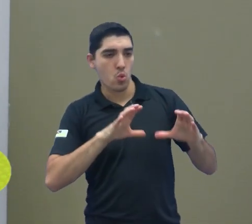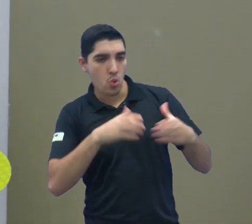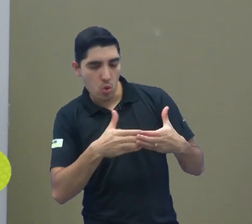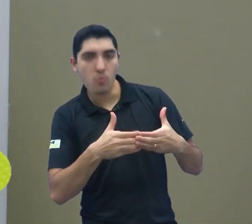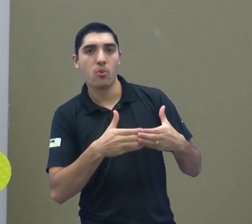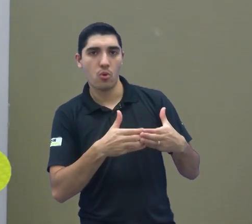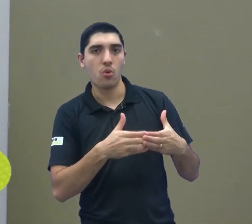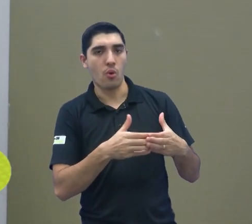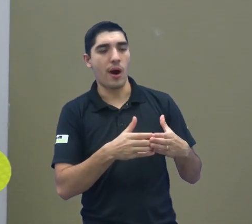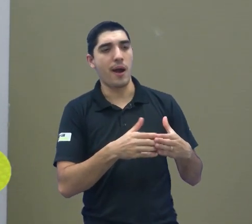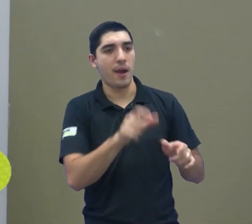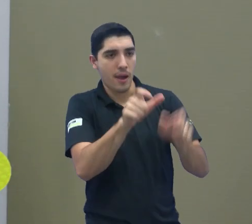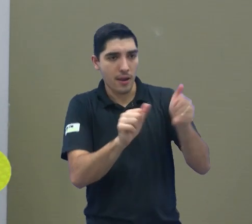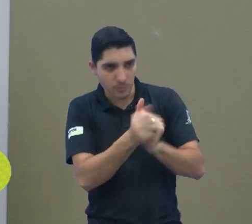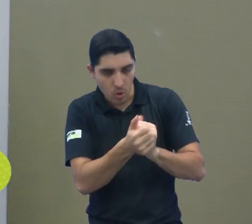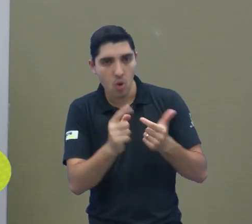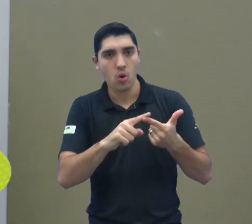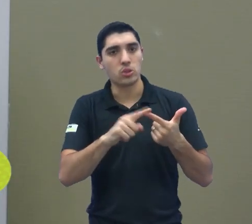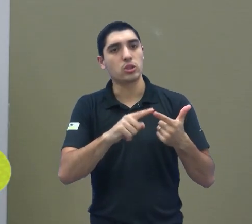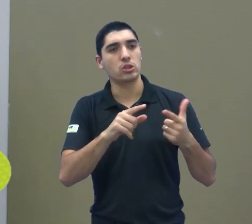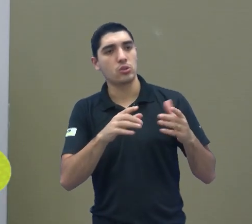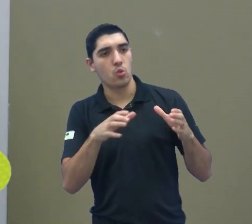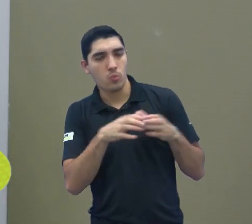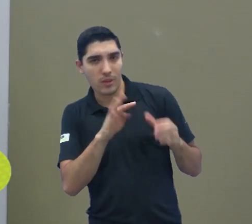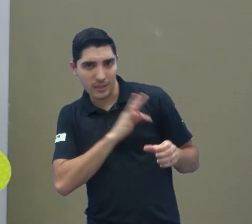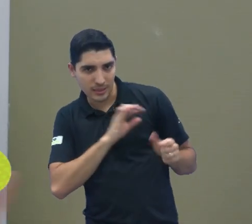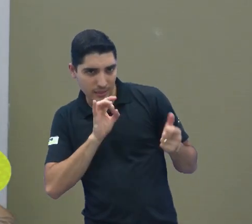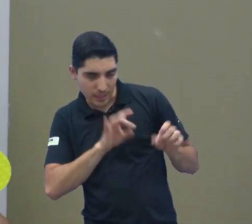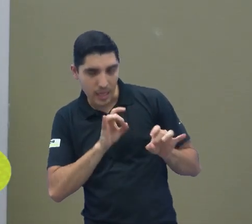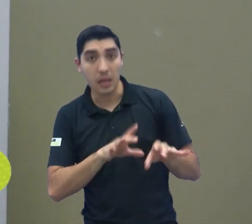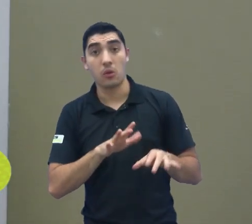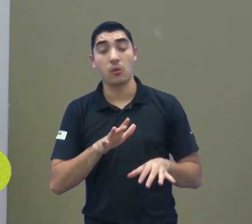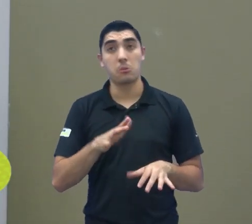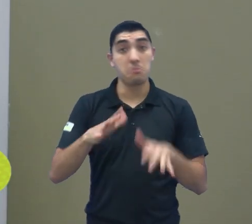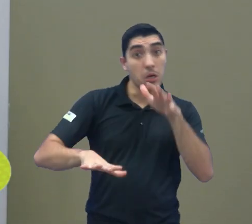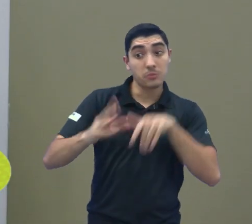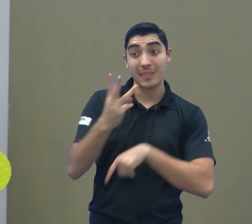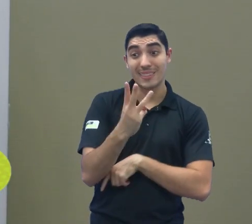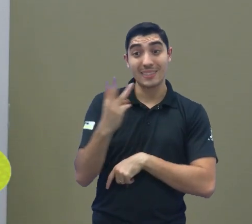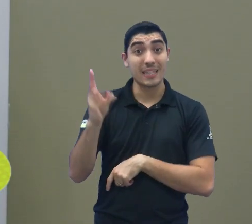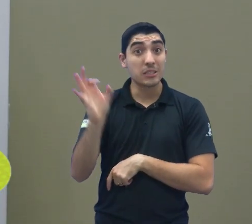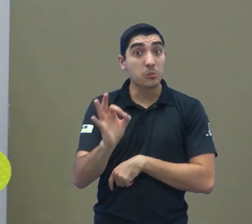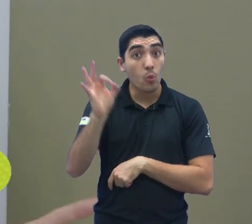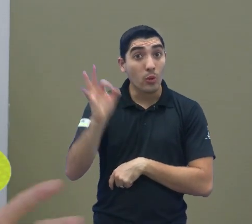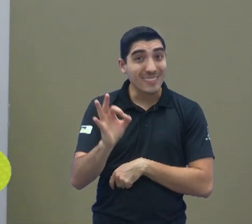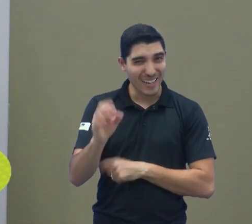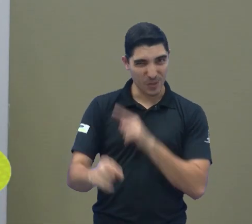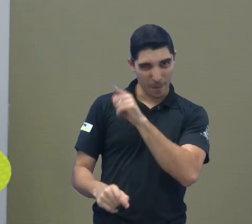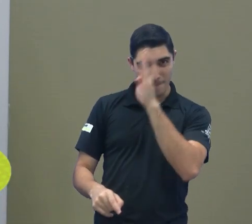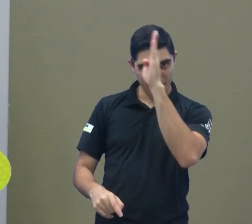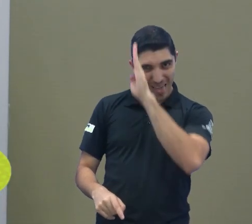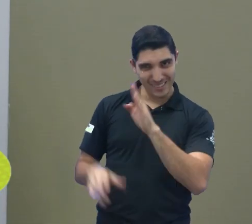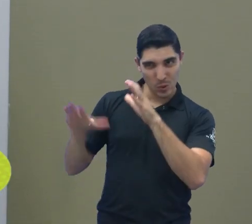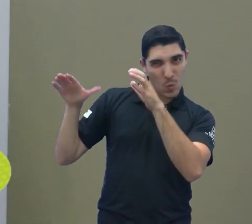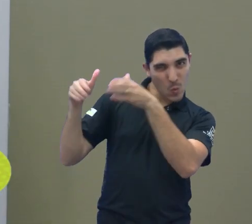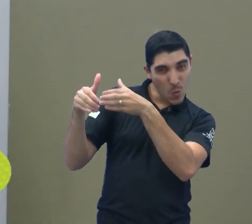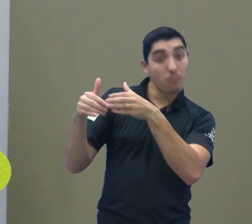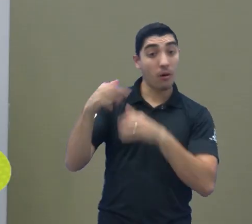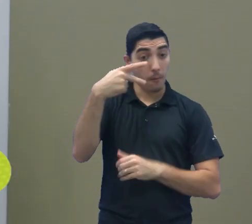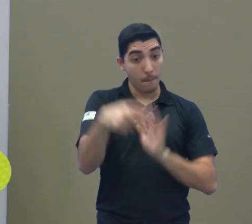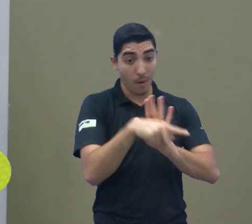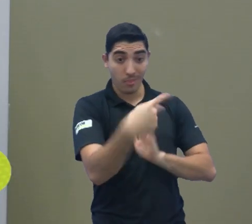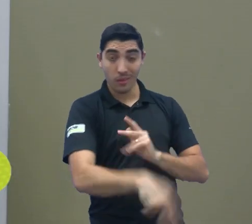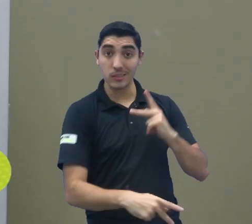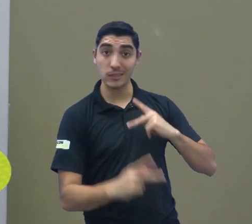de técnico, então, quase um terço da convocação é do Instituto Athlon dentro dessa convocação. E agora a